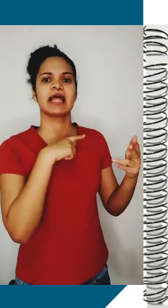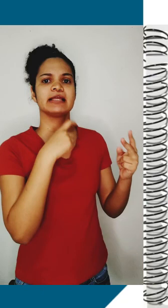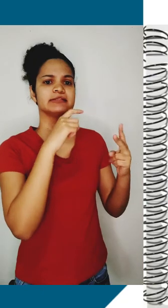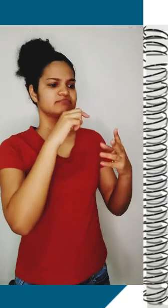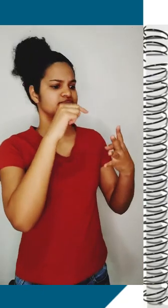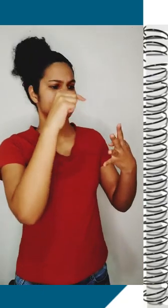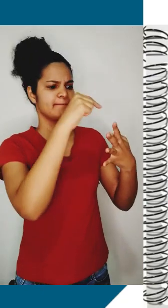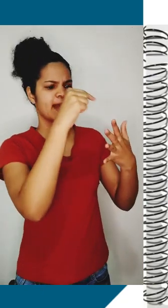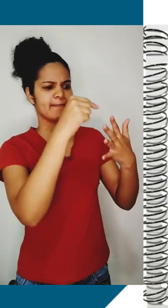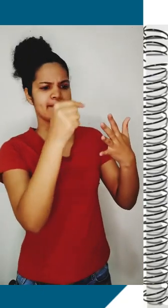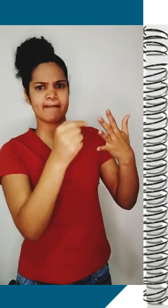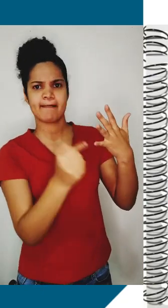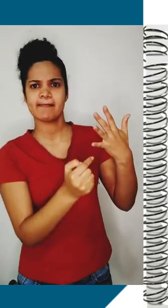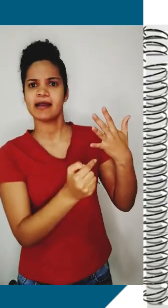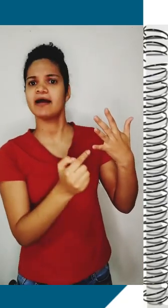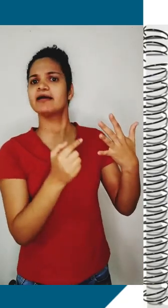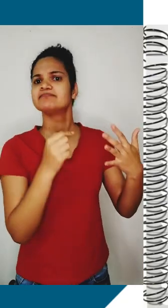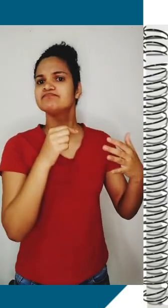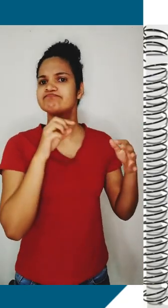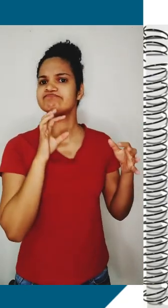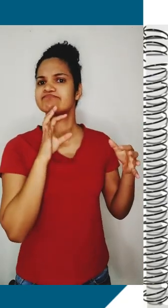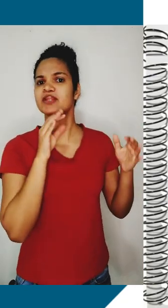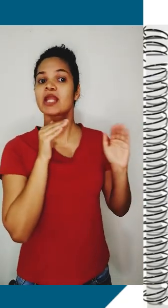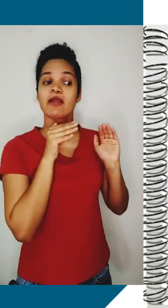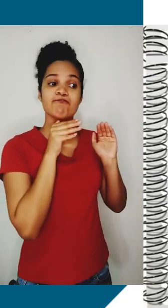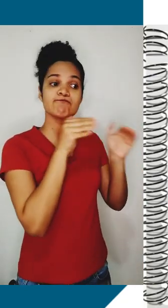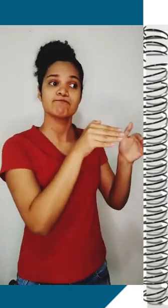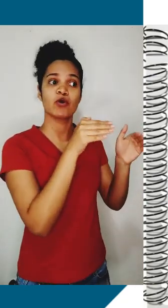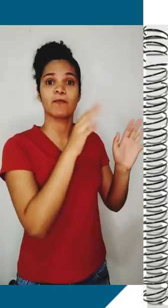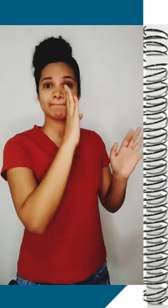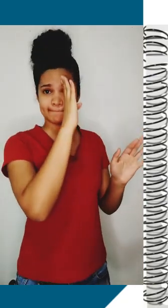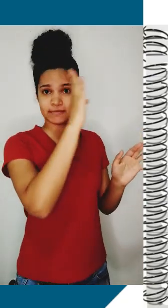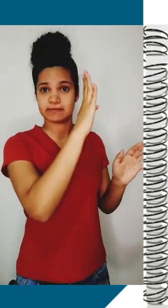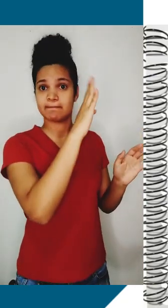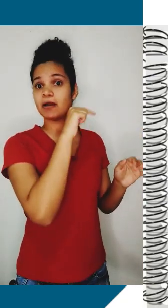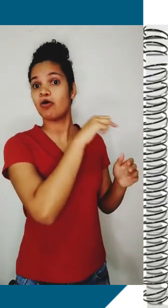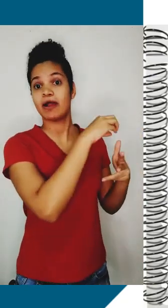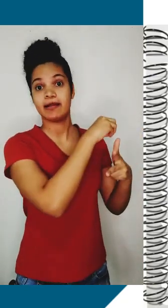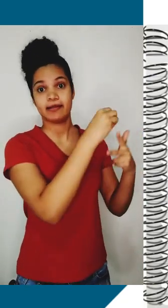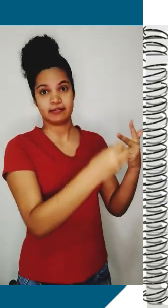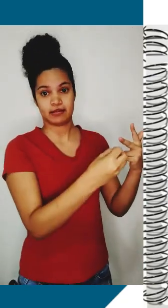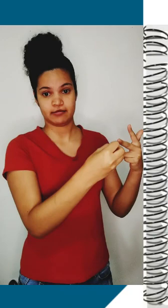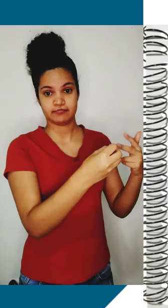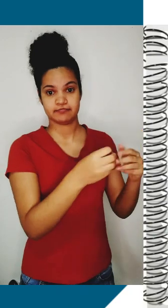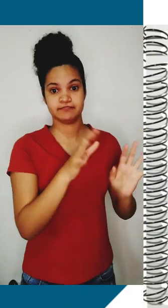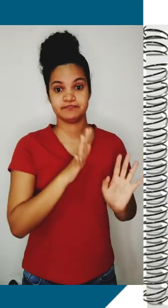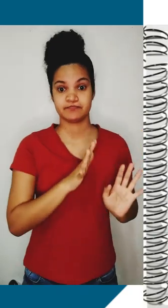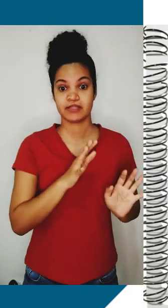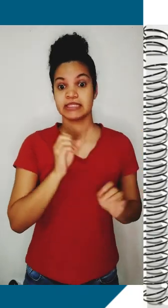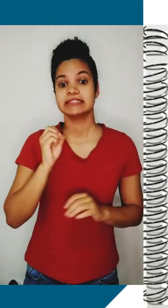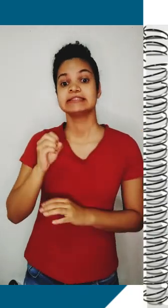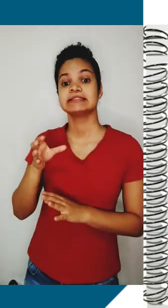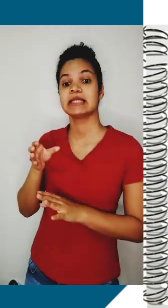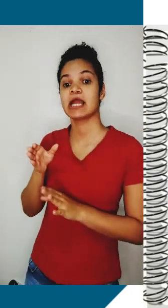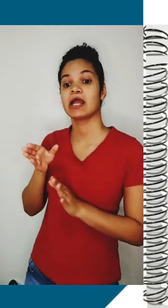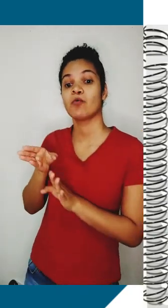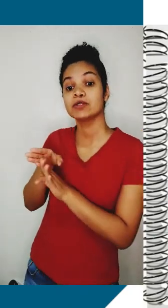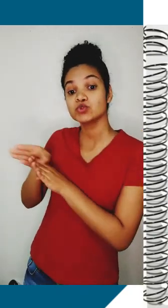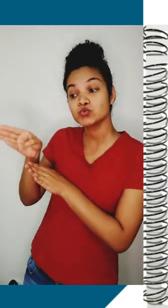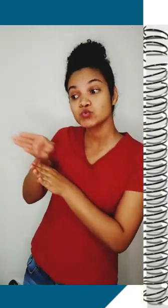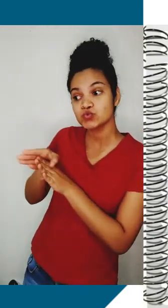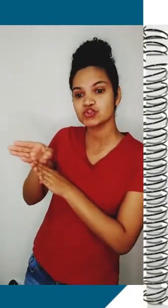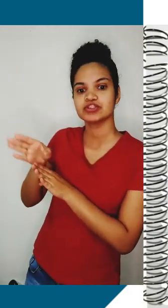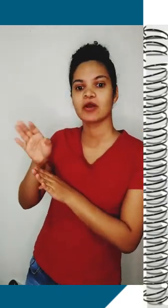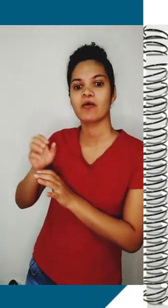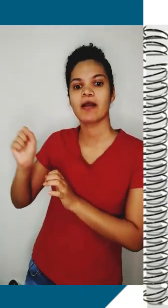que tem que apresentar aqueles 5 elementos, né? E é exclusiva do Enem. Quando eu falo em sugestão de solução, ela é mais